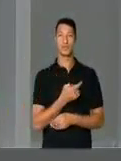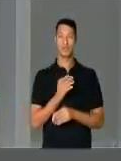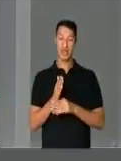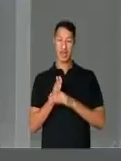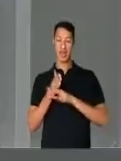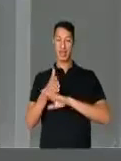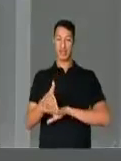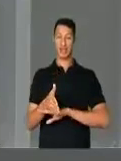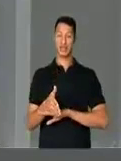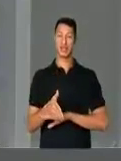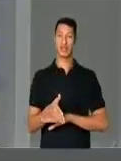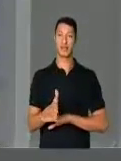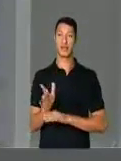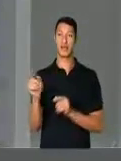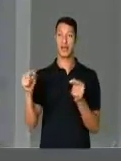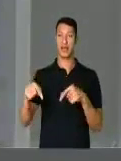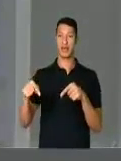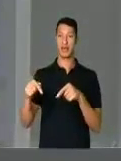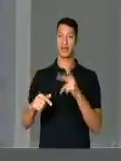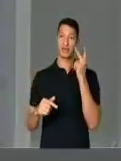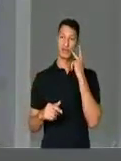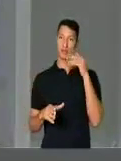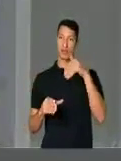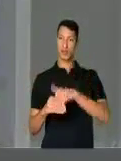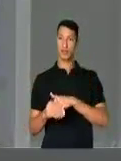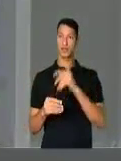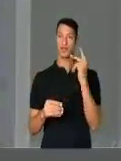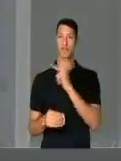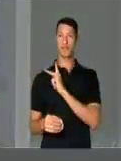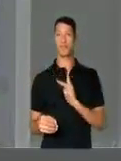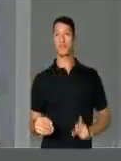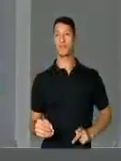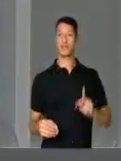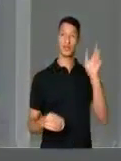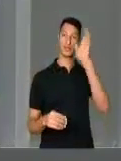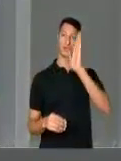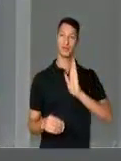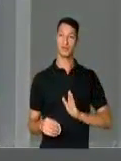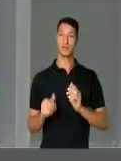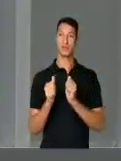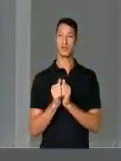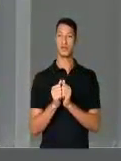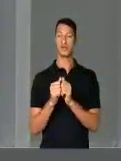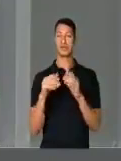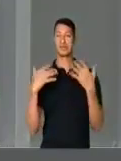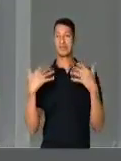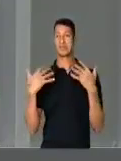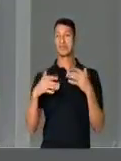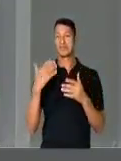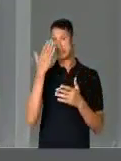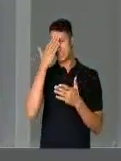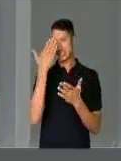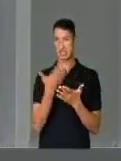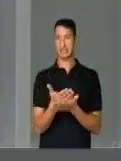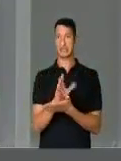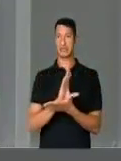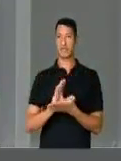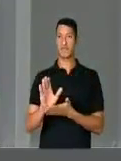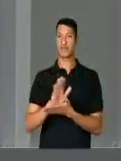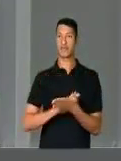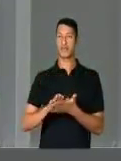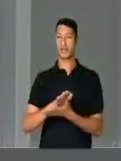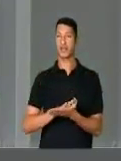nós entrarmos aqui para elegermos um presidente da República com esse clima de